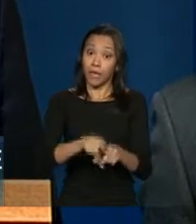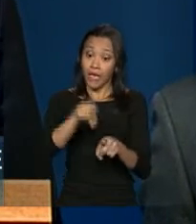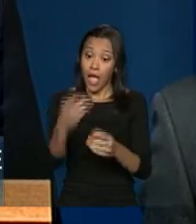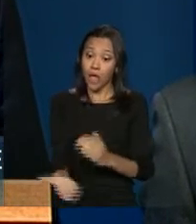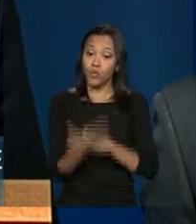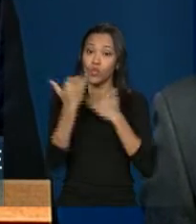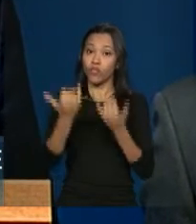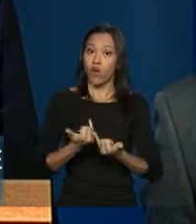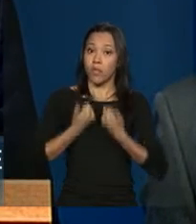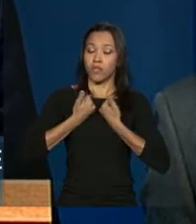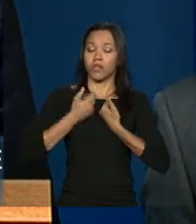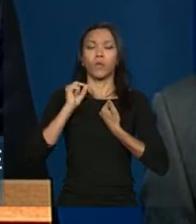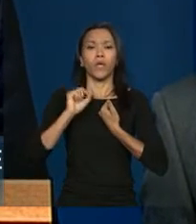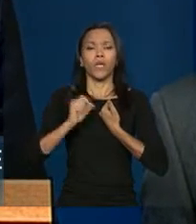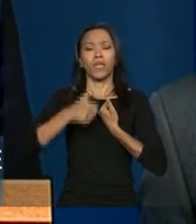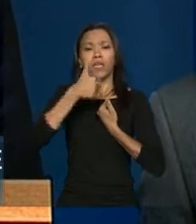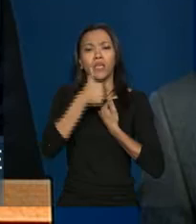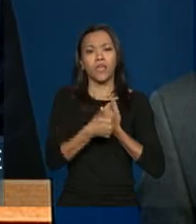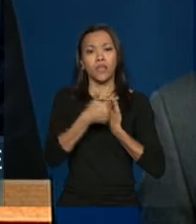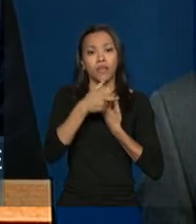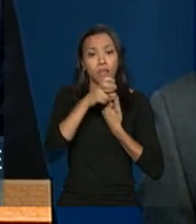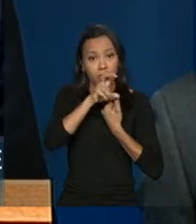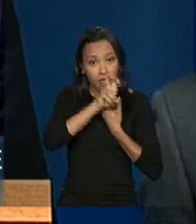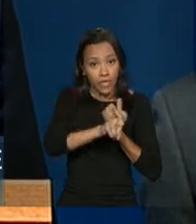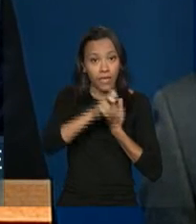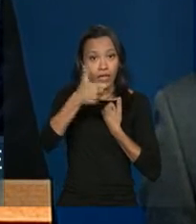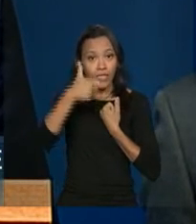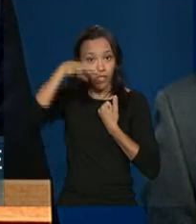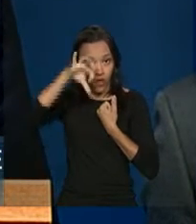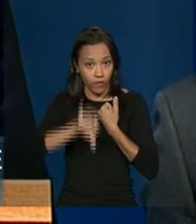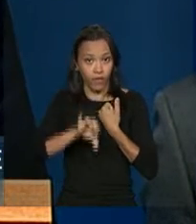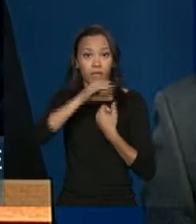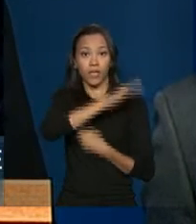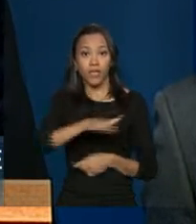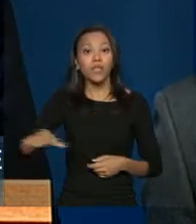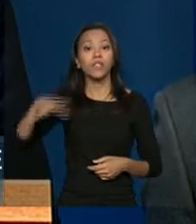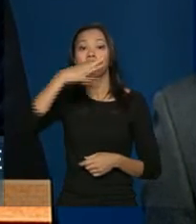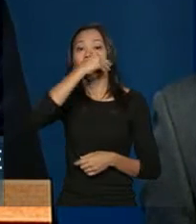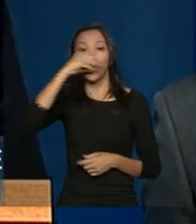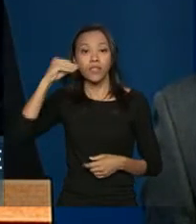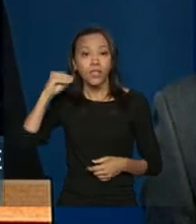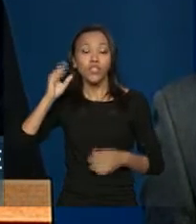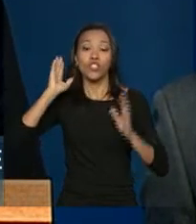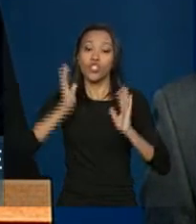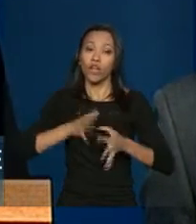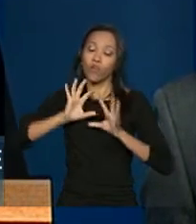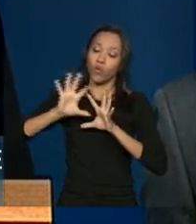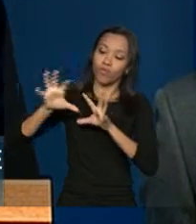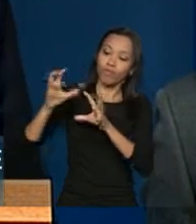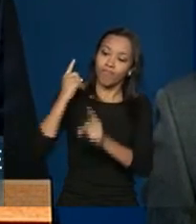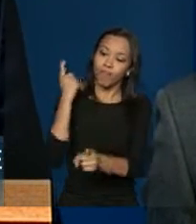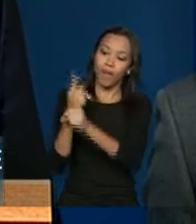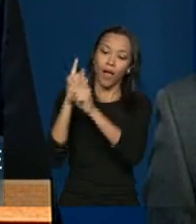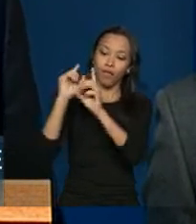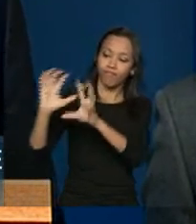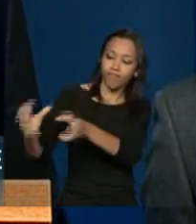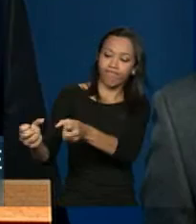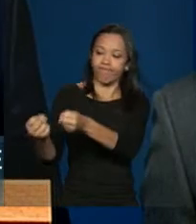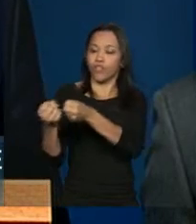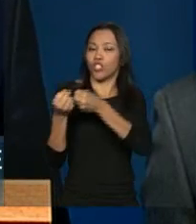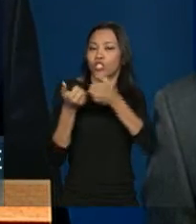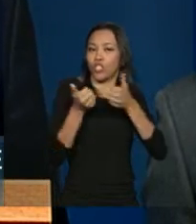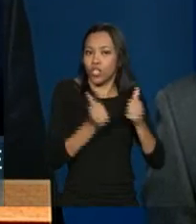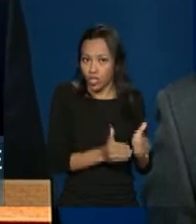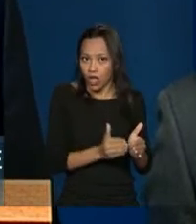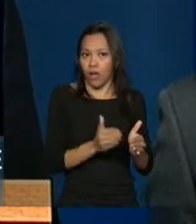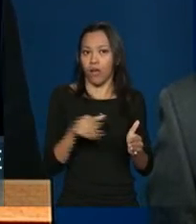importante. 590 crianças e adolescentes foram resgatadas de situação de exploração